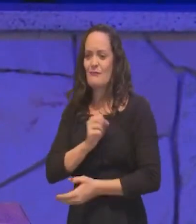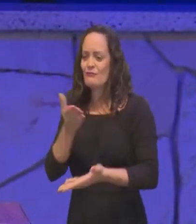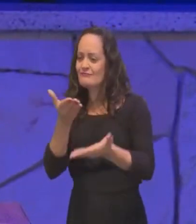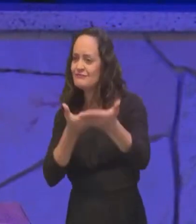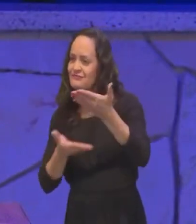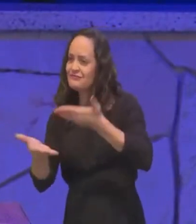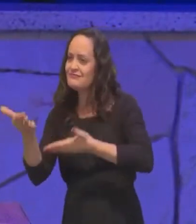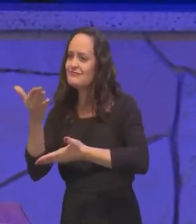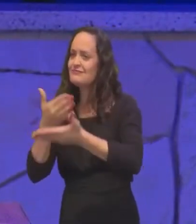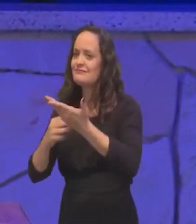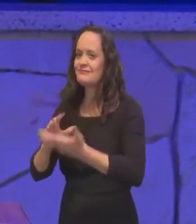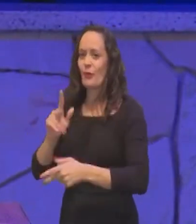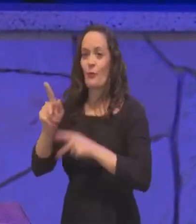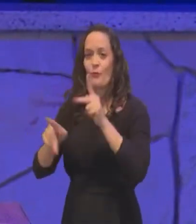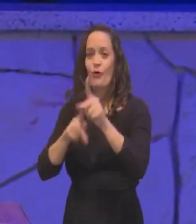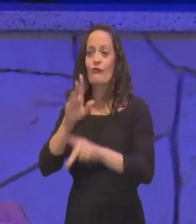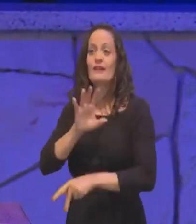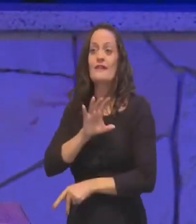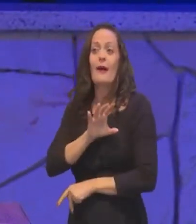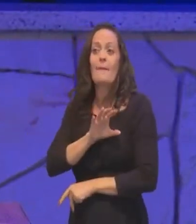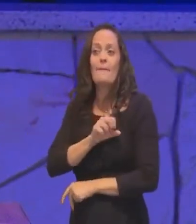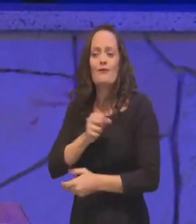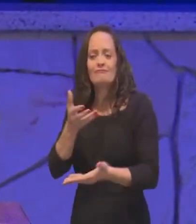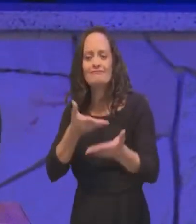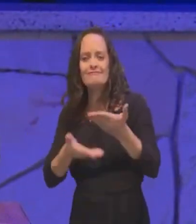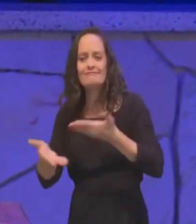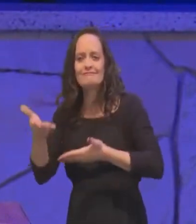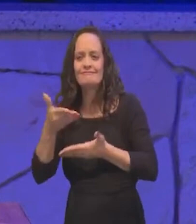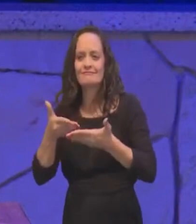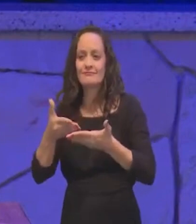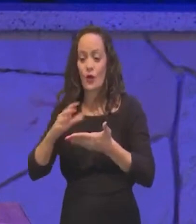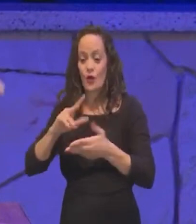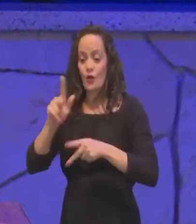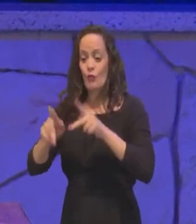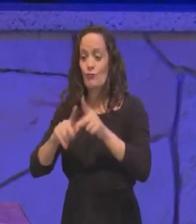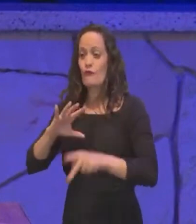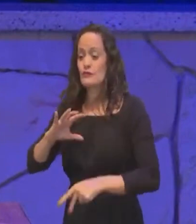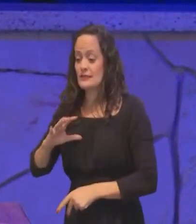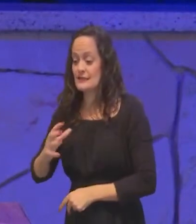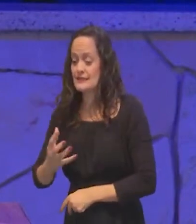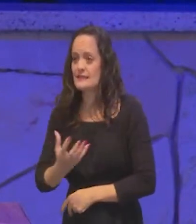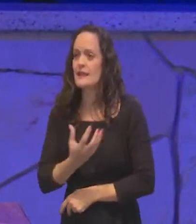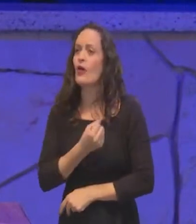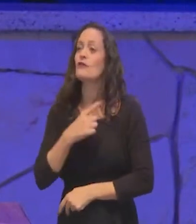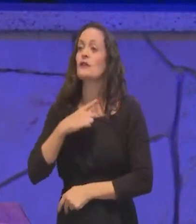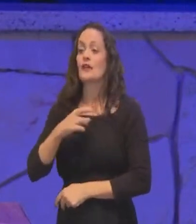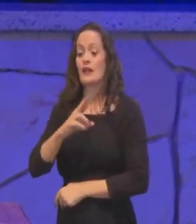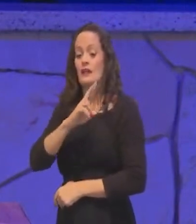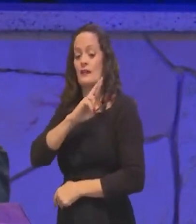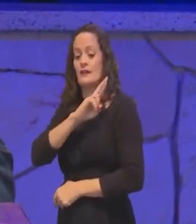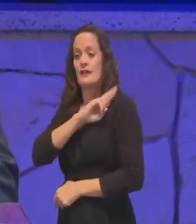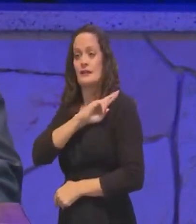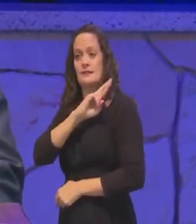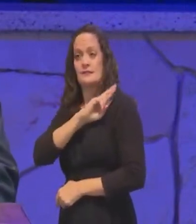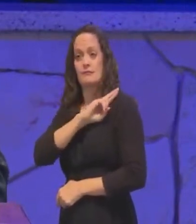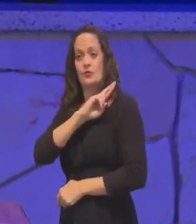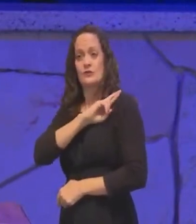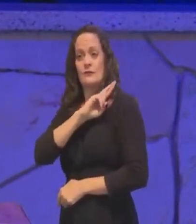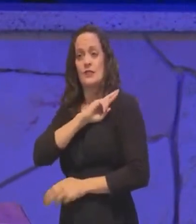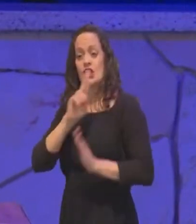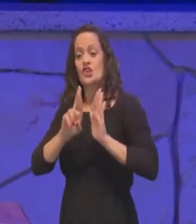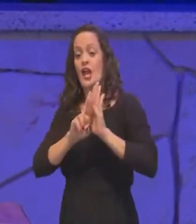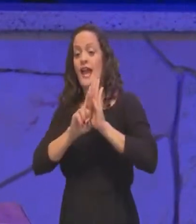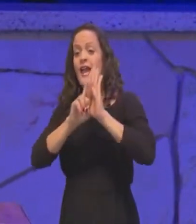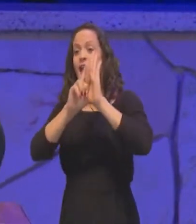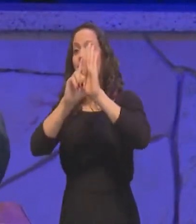santo, do povo adquirido. Este povo salvo, que tem a responsabilidade de ser referência para o seu